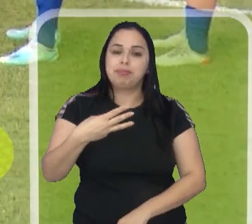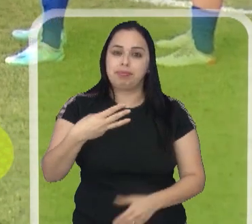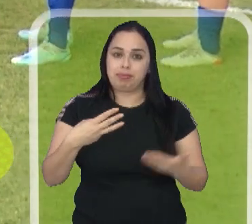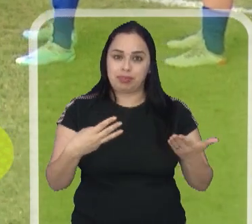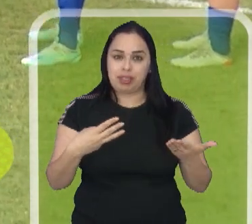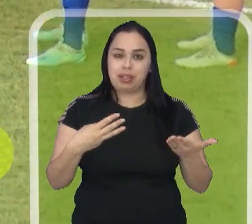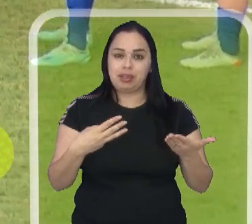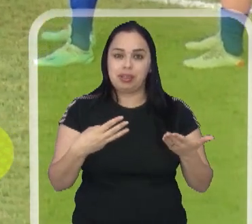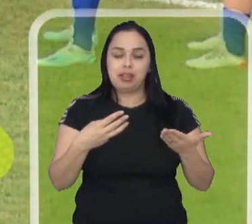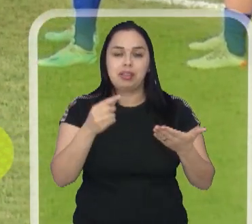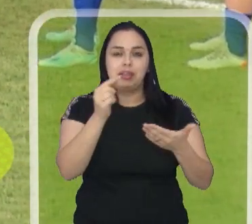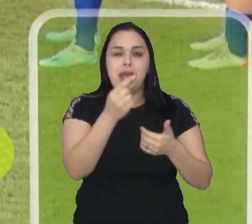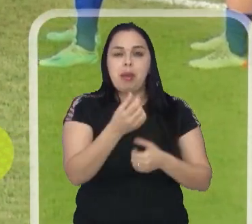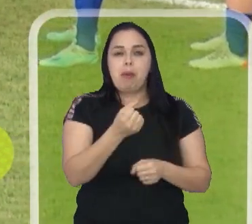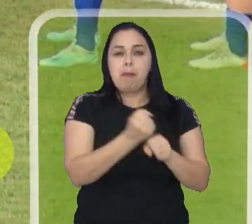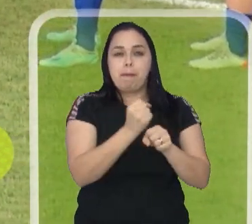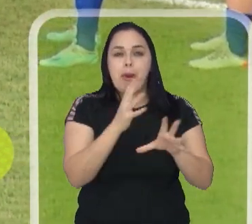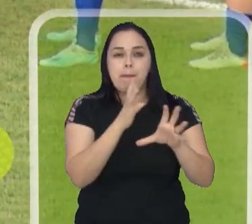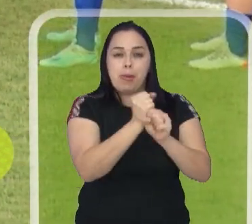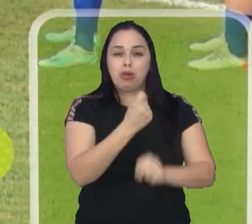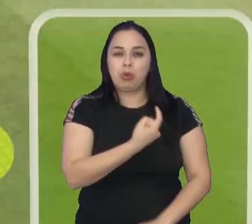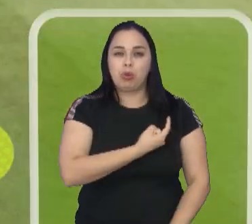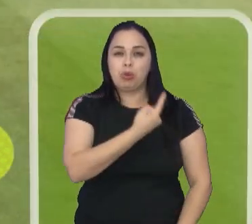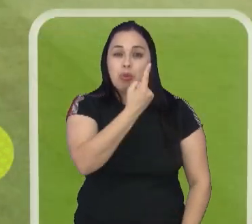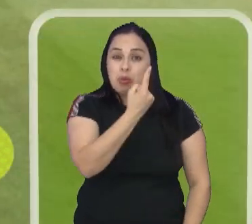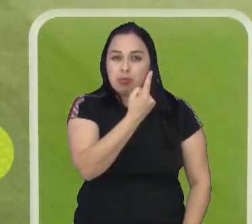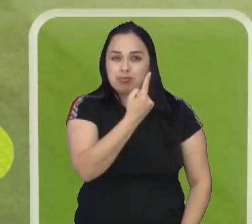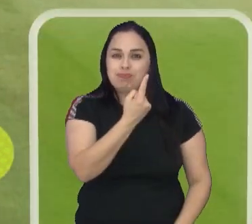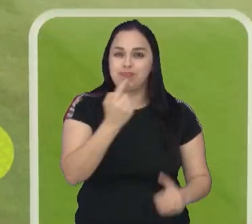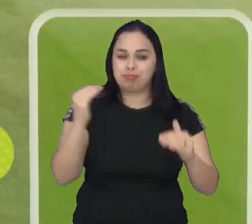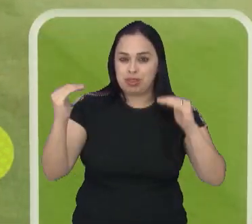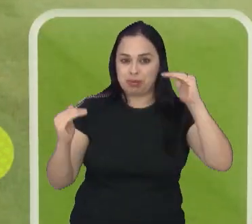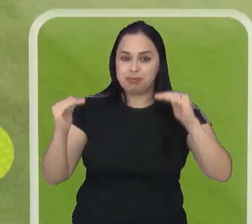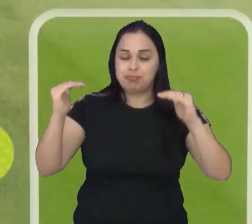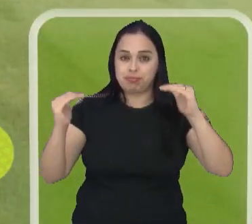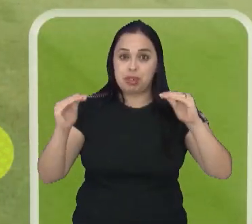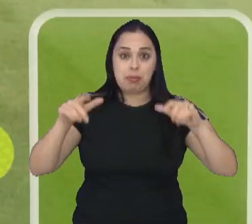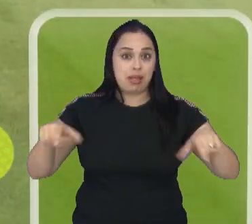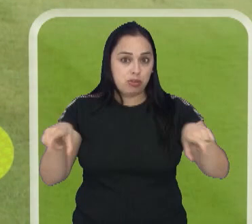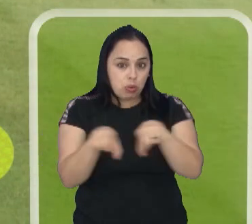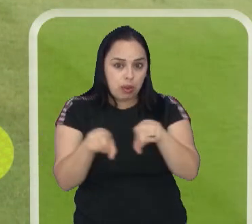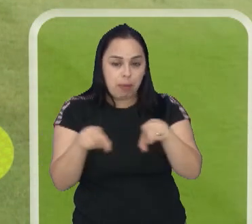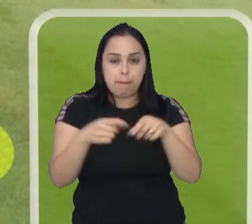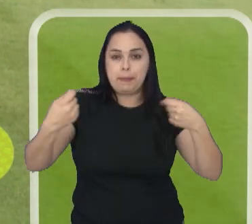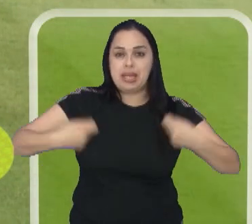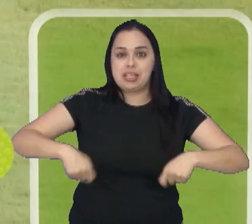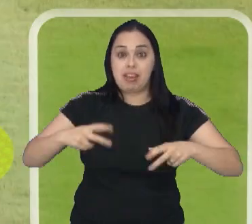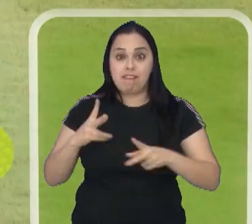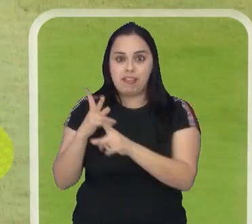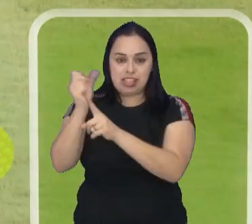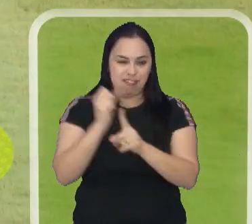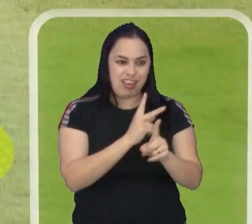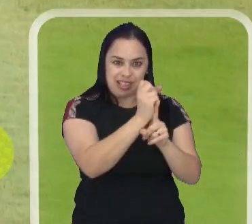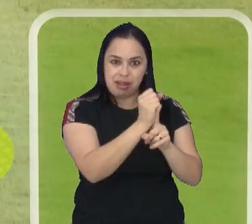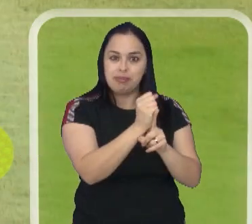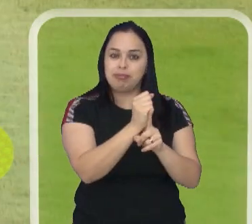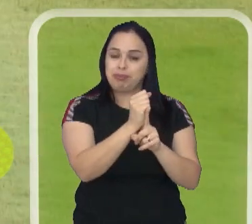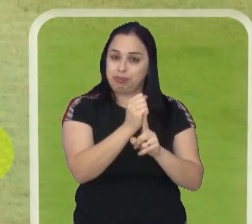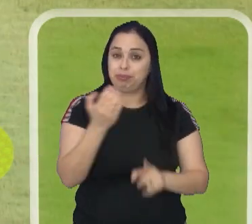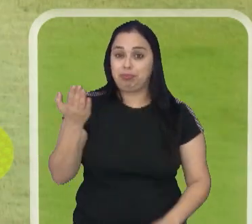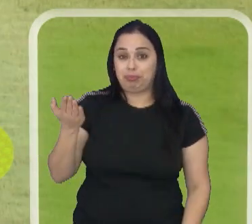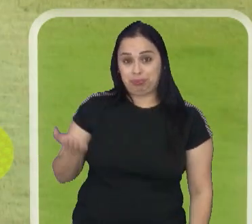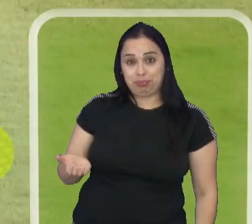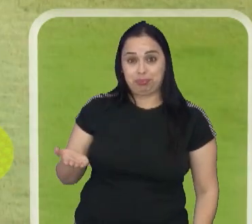tendo apenas um ponto a mais de diferença. Em campo, as duas equipes precisariam vencer, pelo lado dos